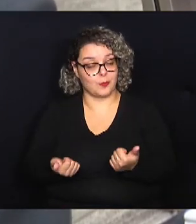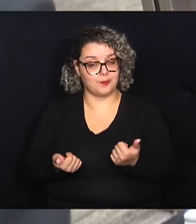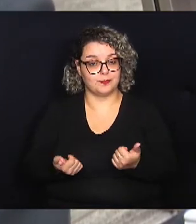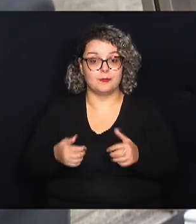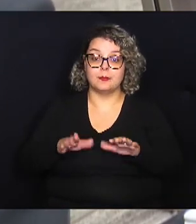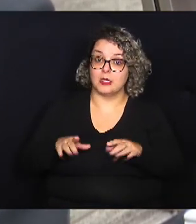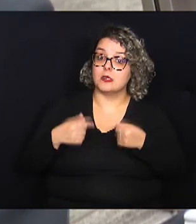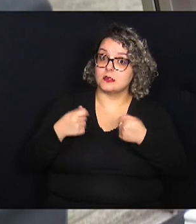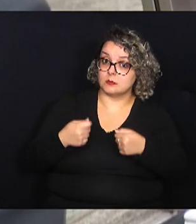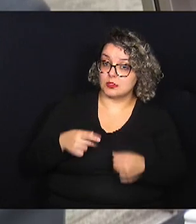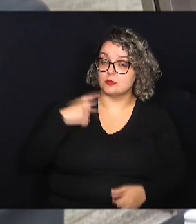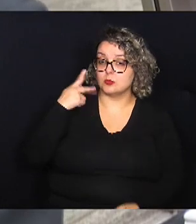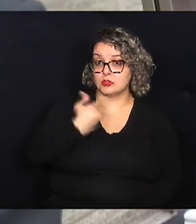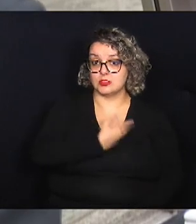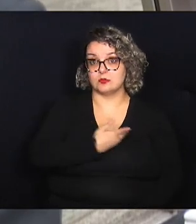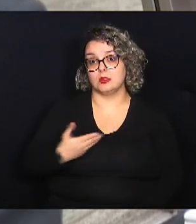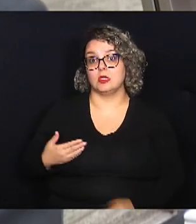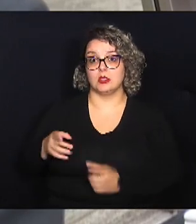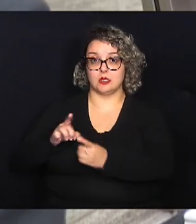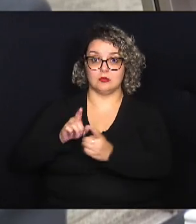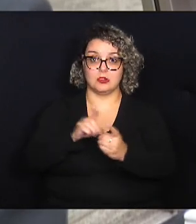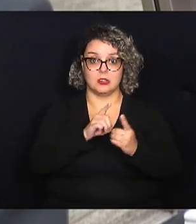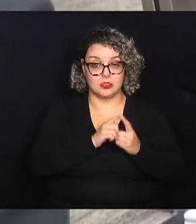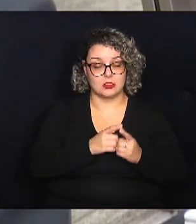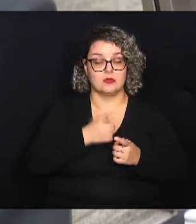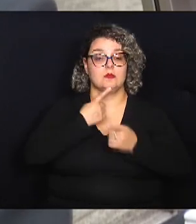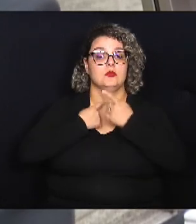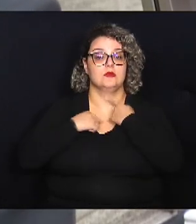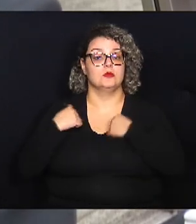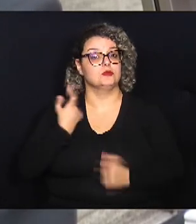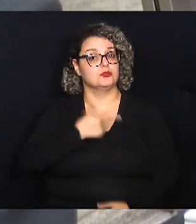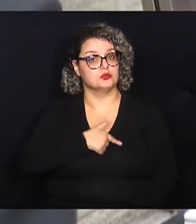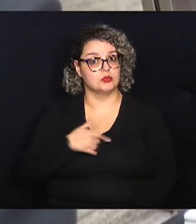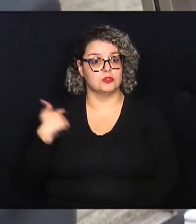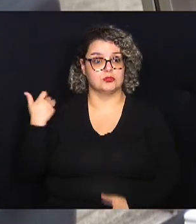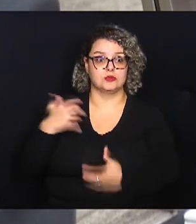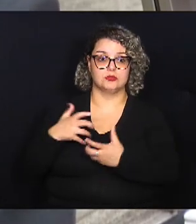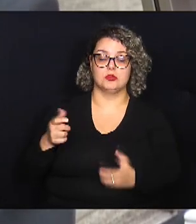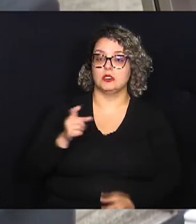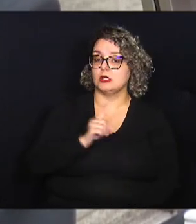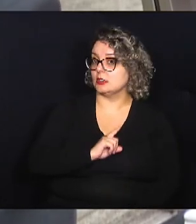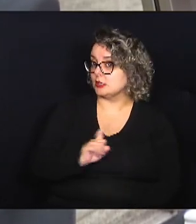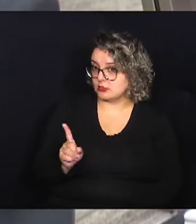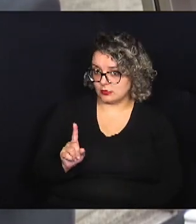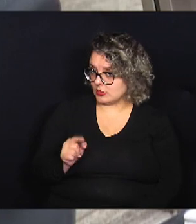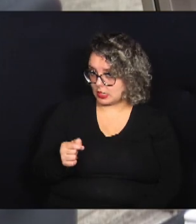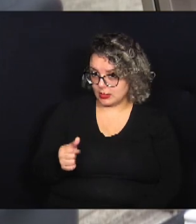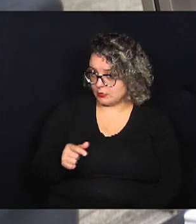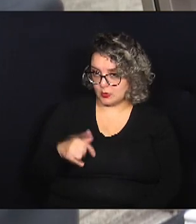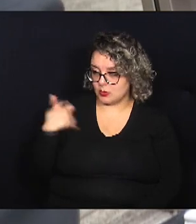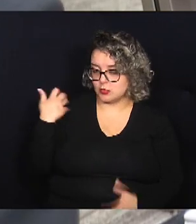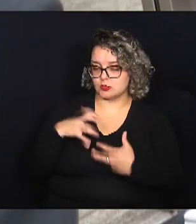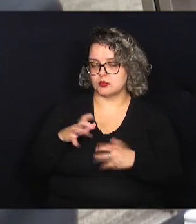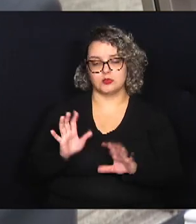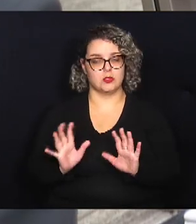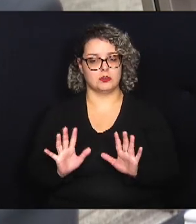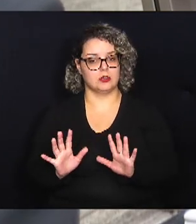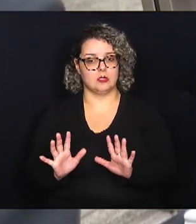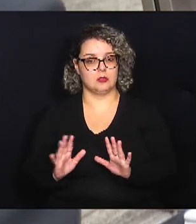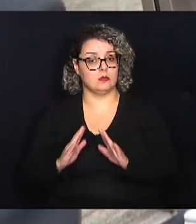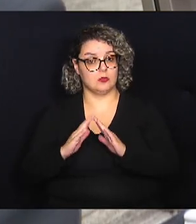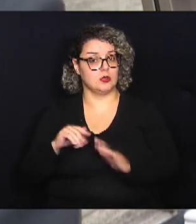precisamos de políticas públicas que atendam às necessidades dos nossos idosos. Então, e não é poucos os idosos que estão morando na